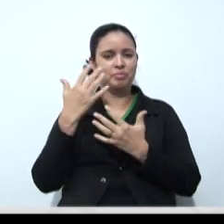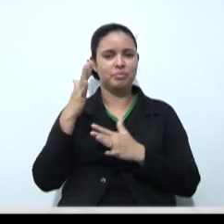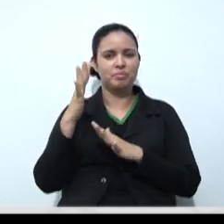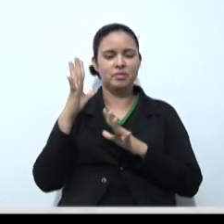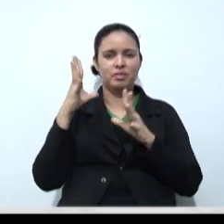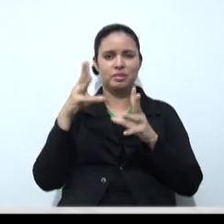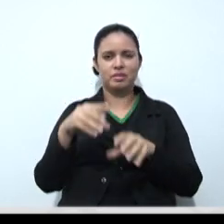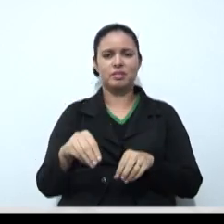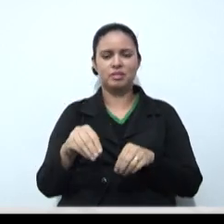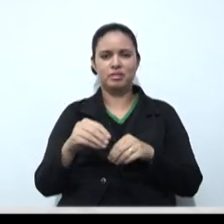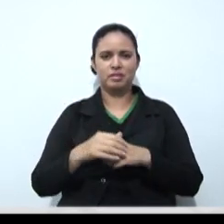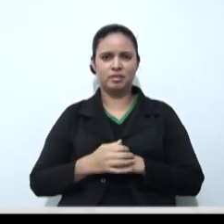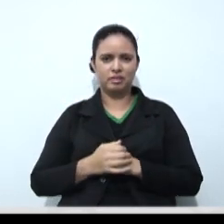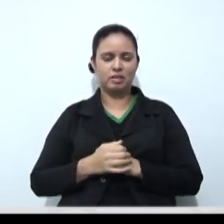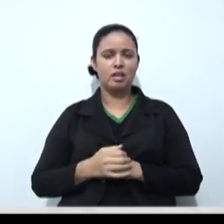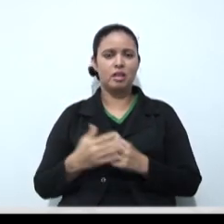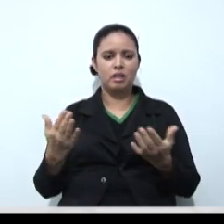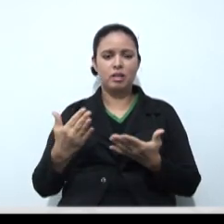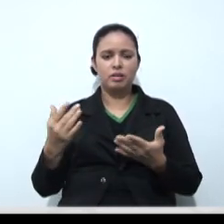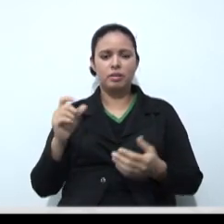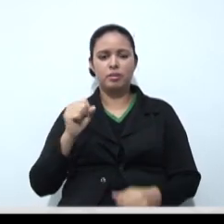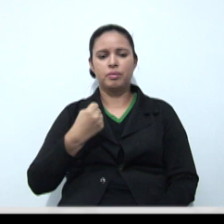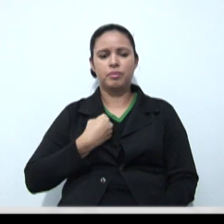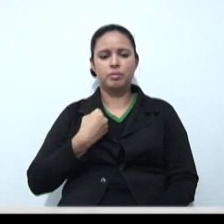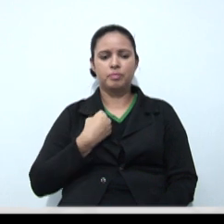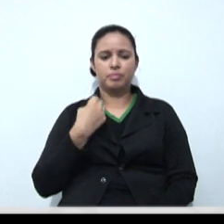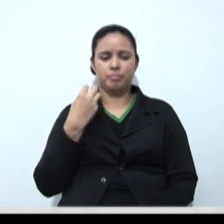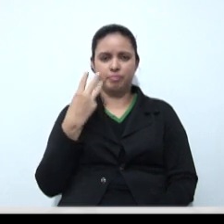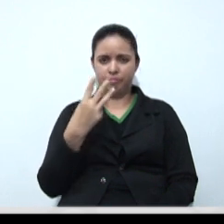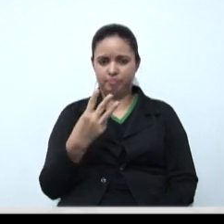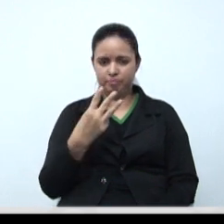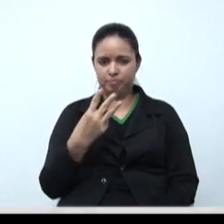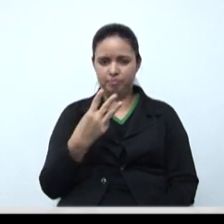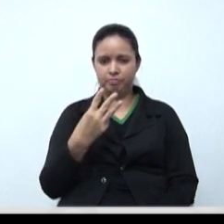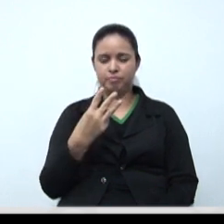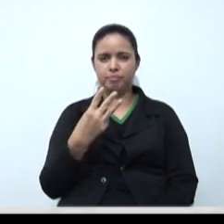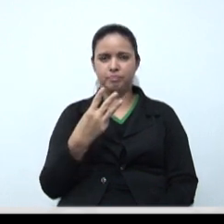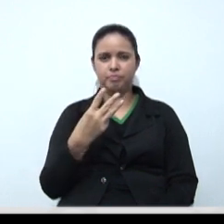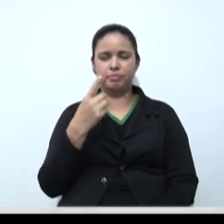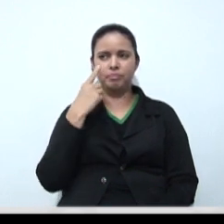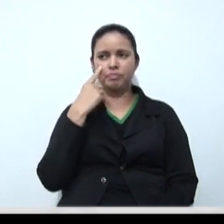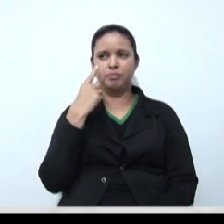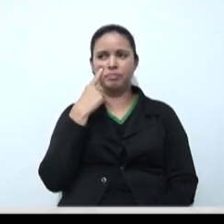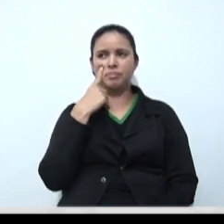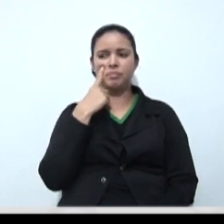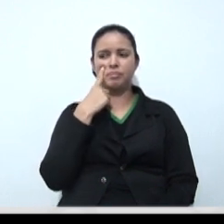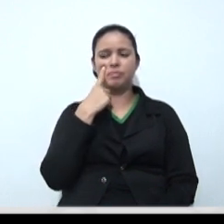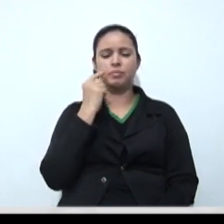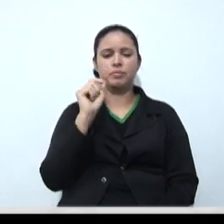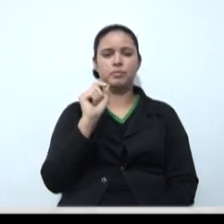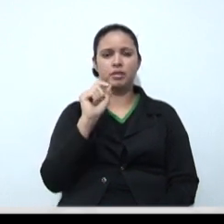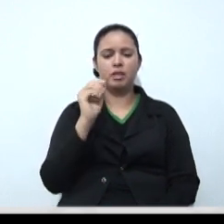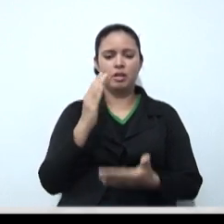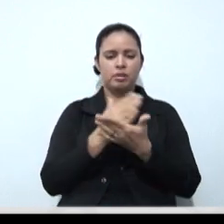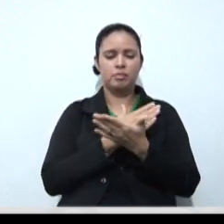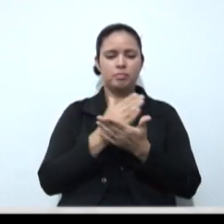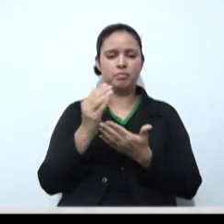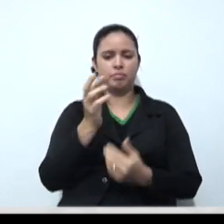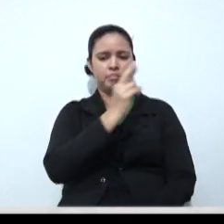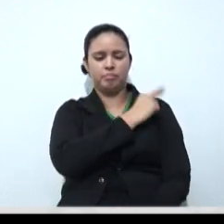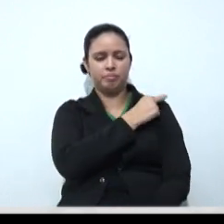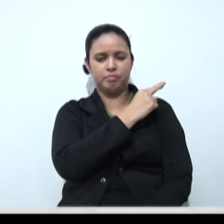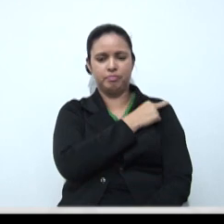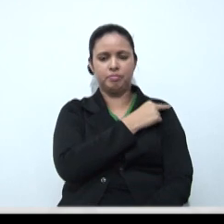todos que acertaram. Vamos para a questão número 3. Então tá aí a resposta. Questão número 3, cite algumas atribuições da